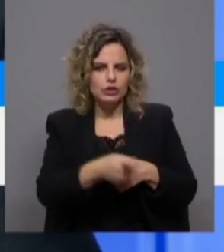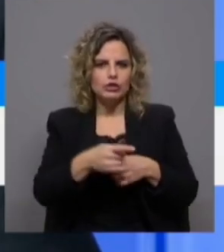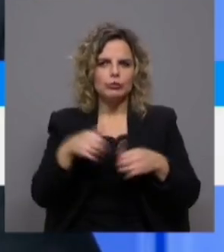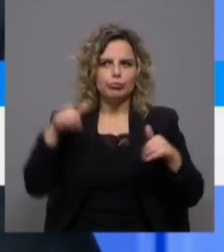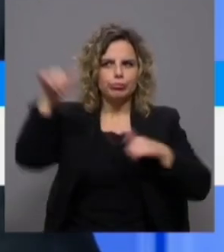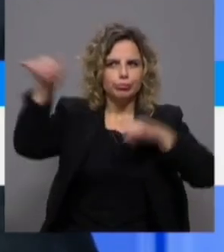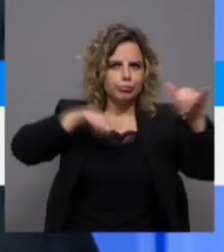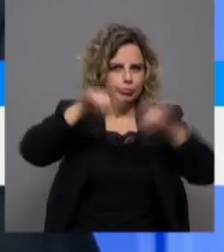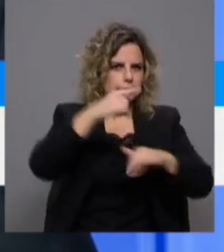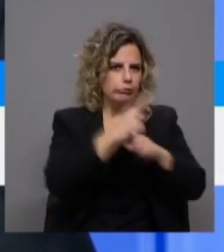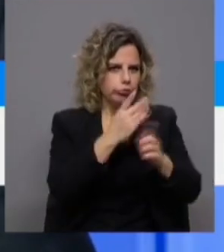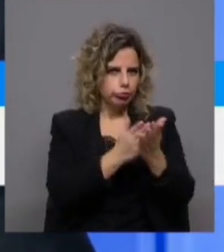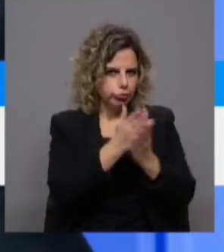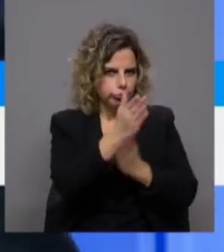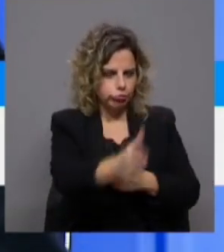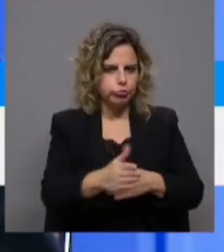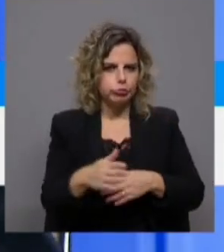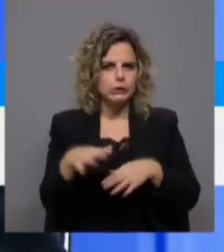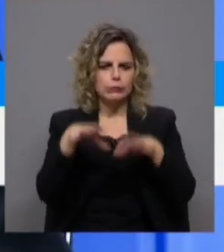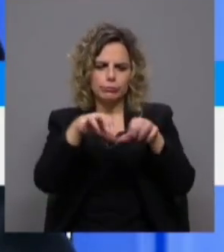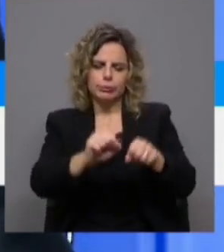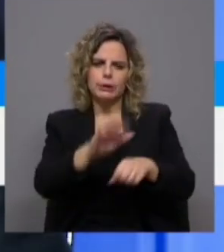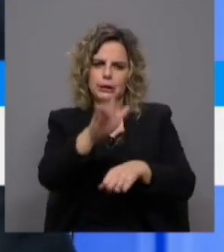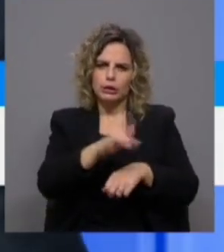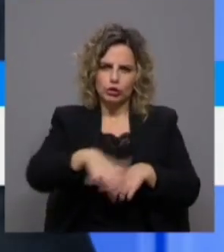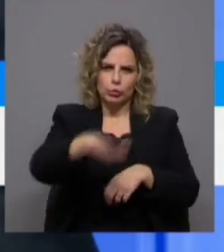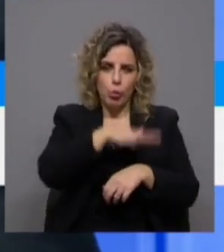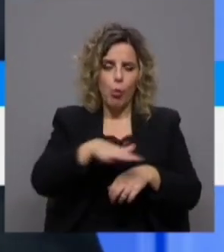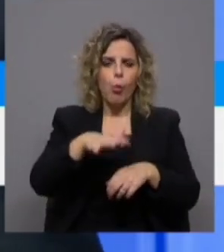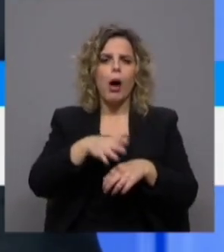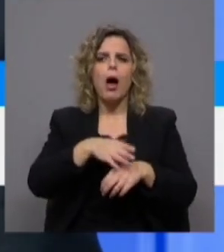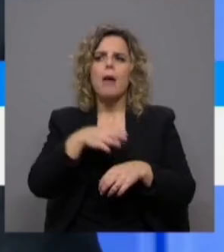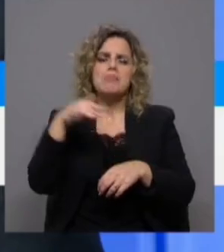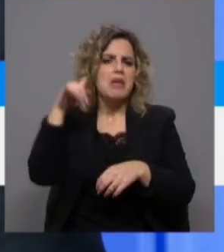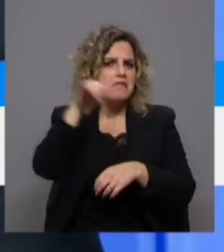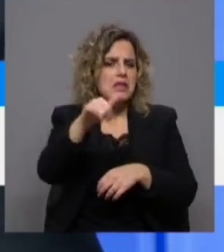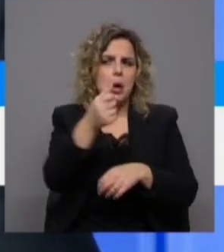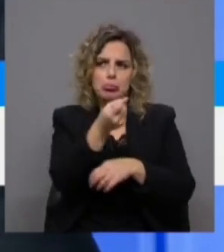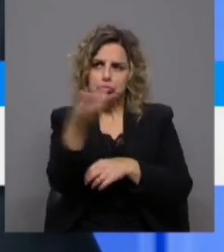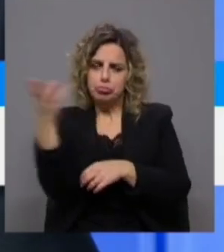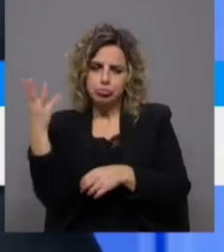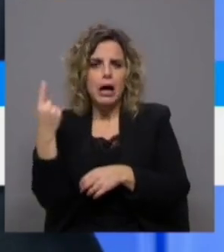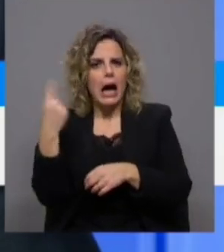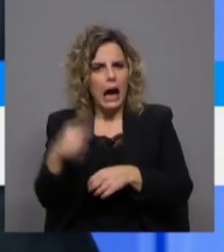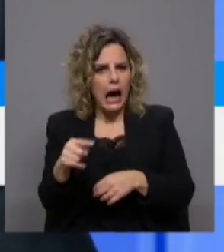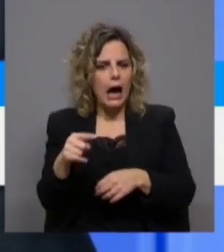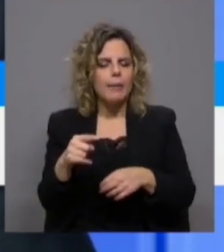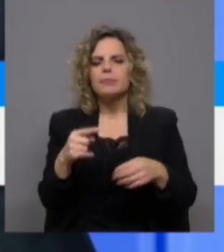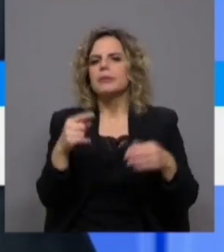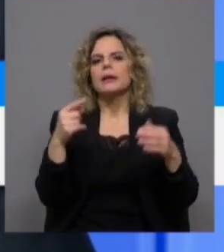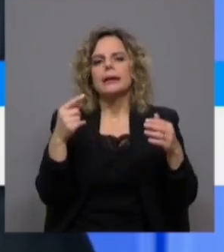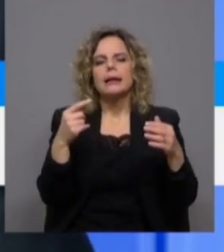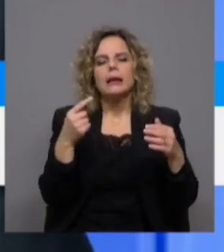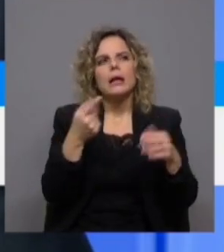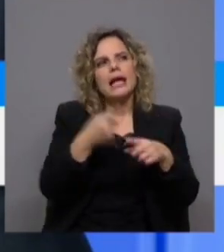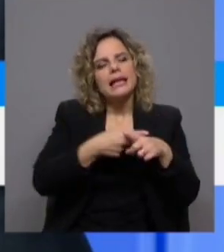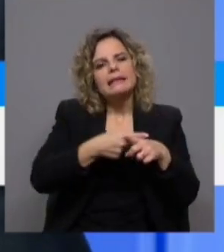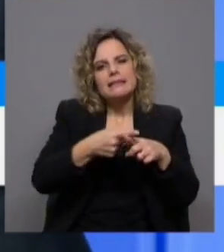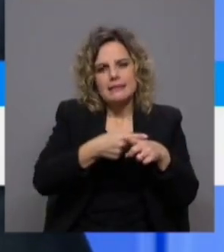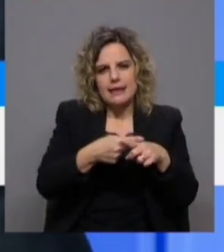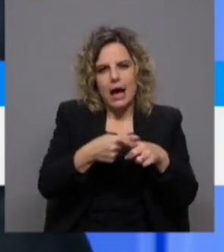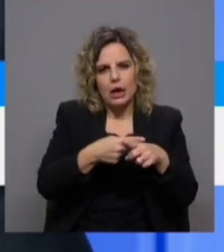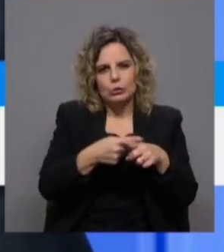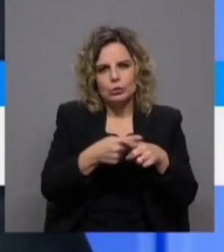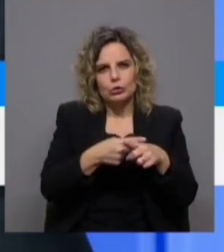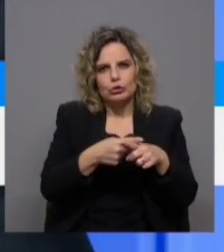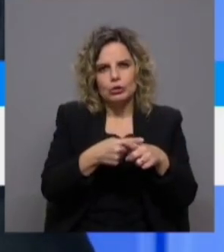do rabo que detém Lisboa da frota que vai manter a um conjunto limitado de interessados em ficar